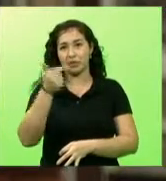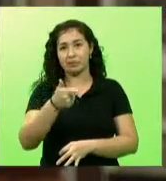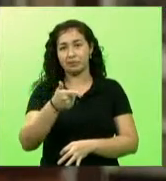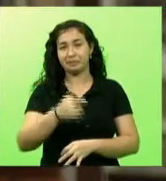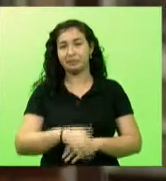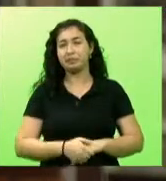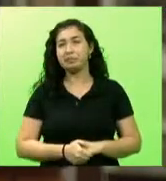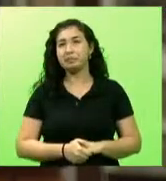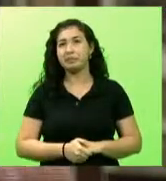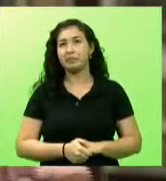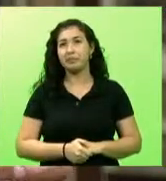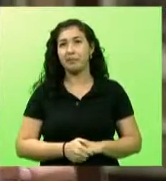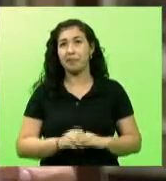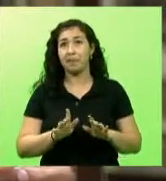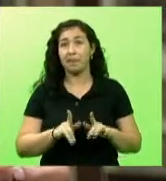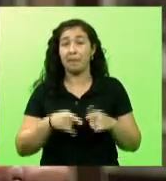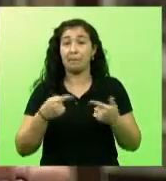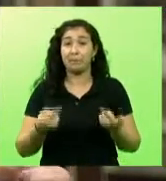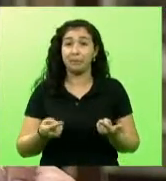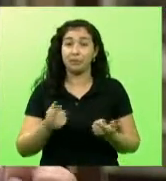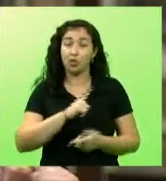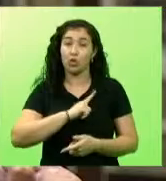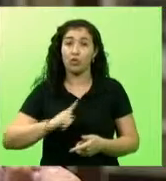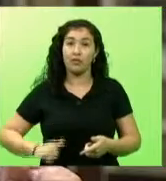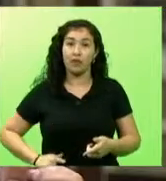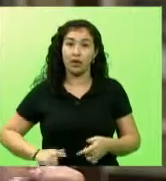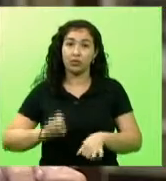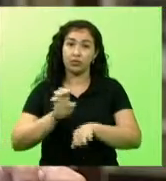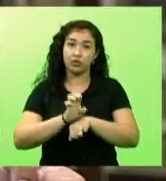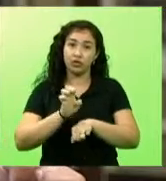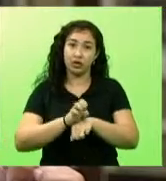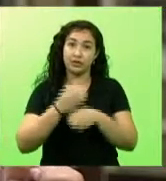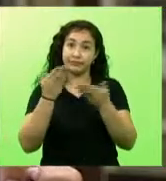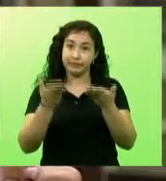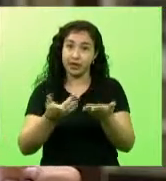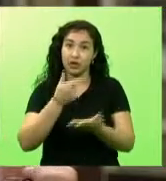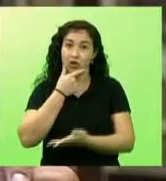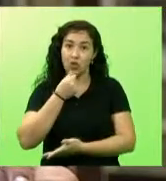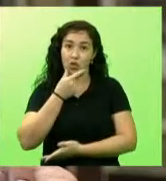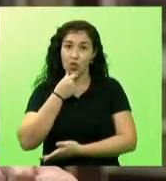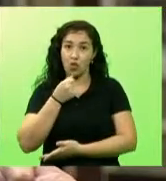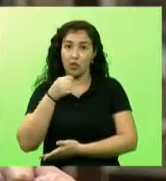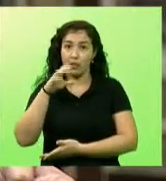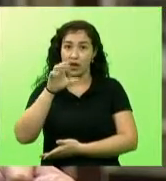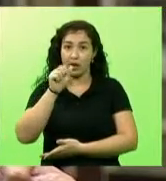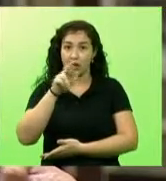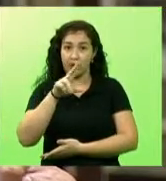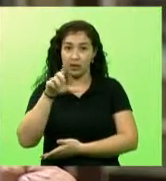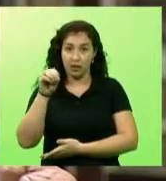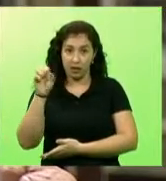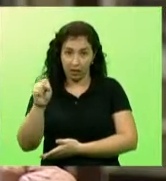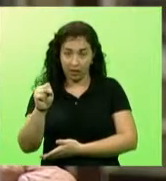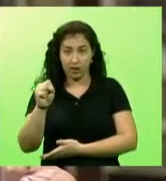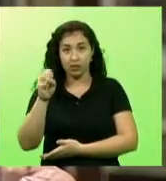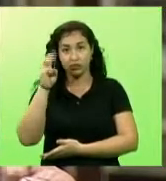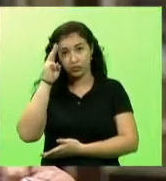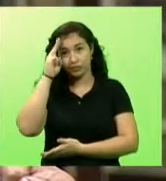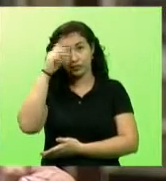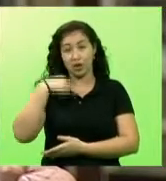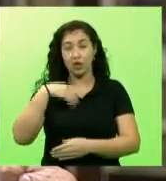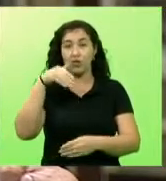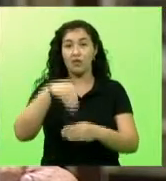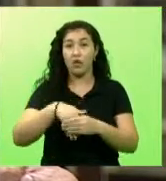Dessa forma, em relação ao governador do Estado, senhor Carlos Moisés da Silva, eu voto